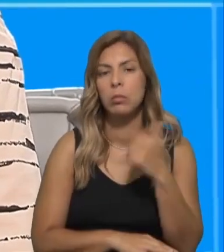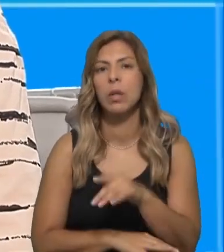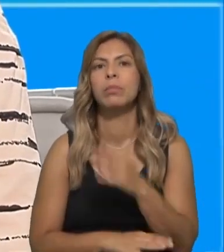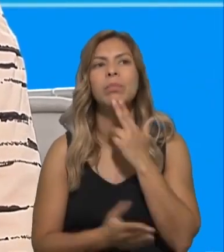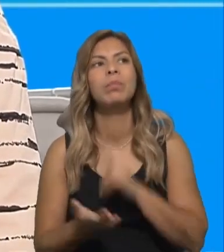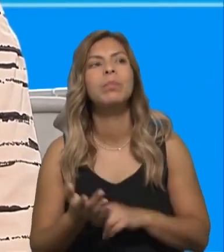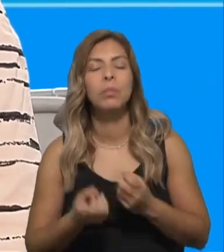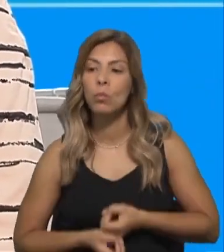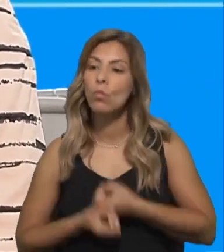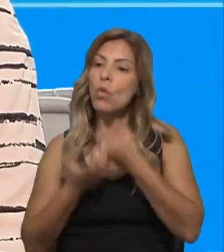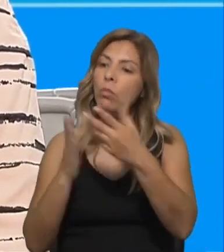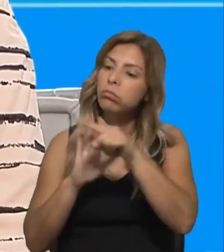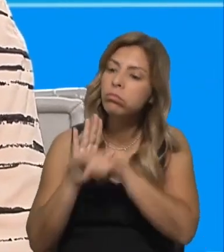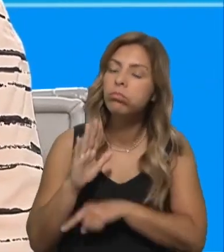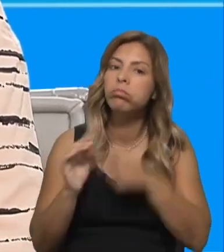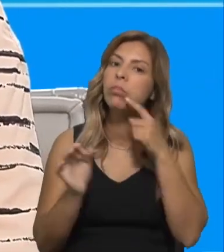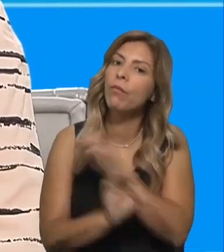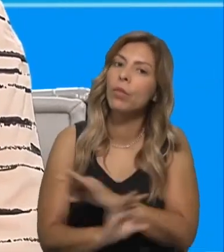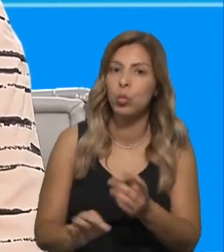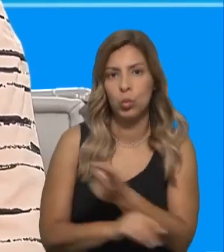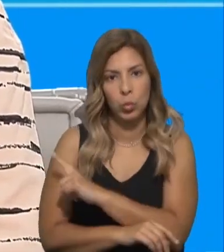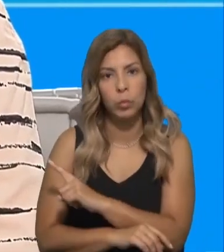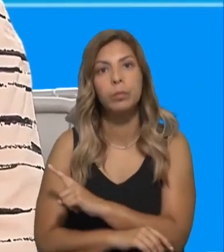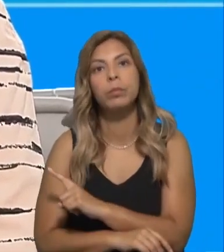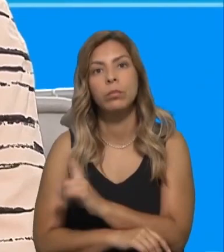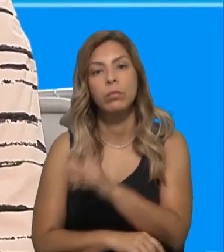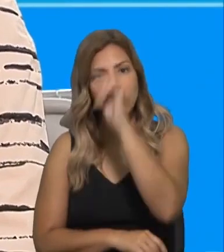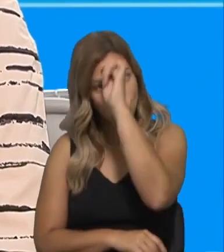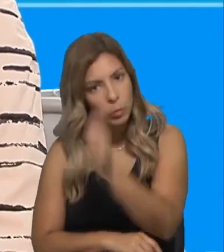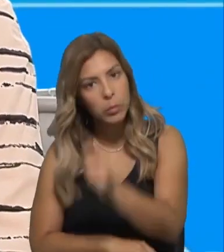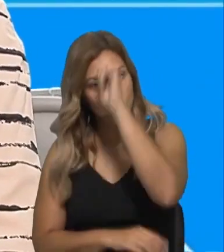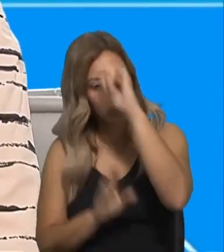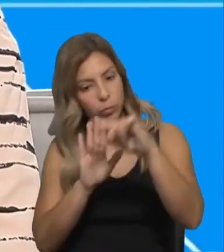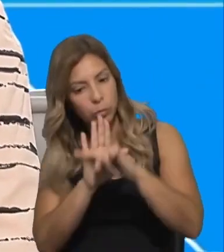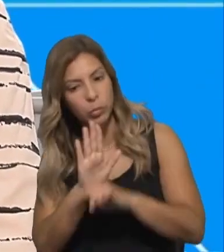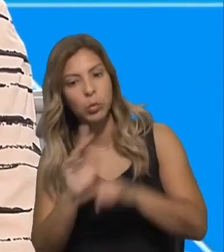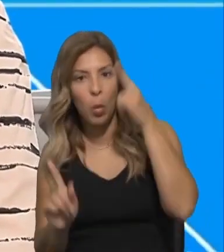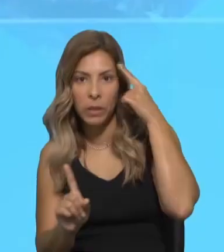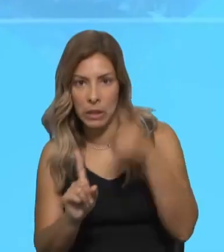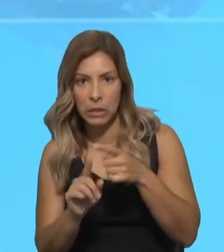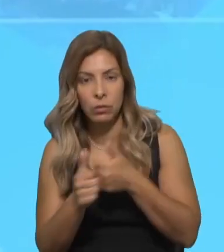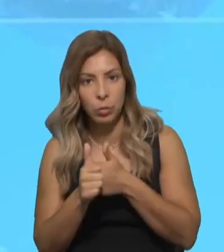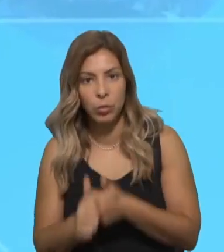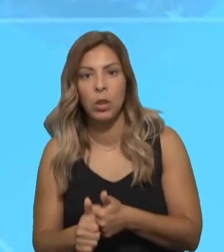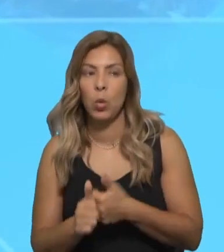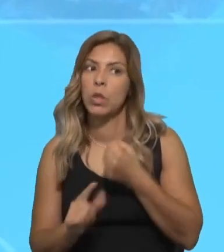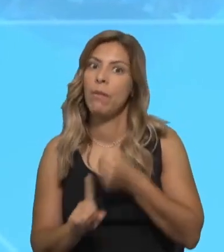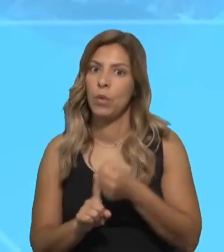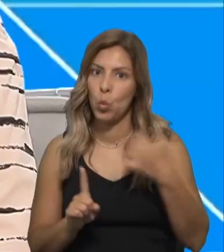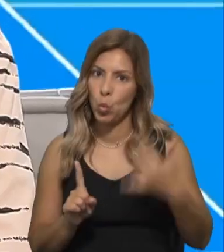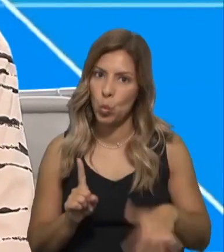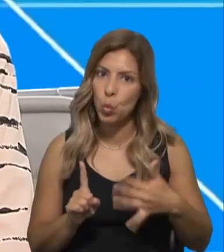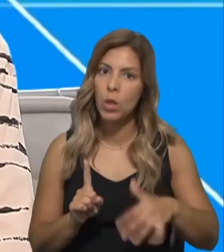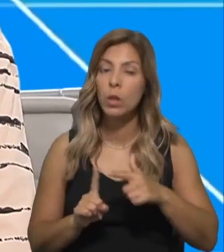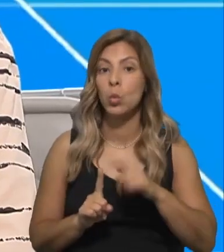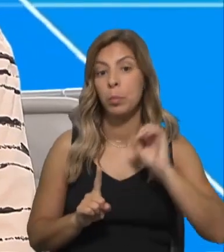expressão ideológica quase, sim, em vez de respeitar a objetividade das coisas. Portanto, há um grande desafio no primeiro discurso que o